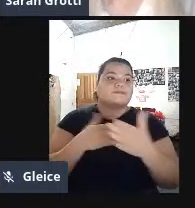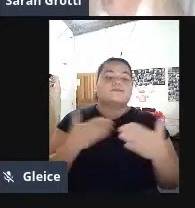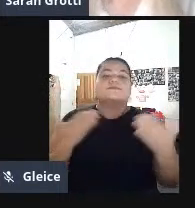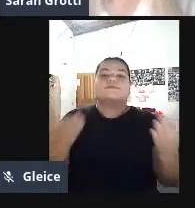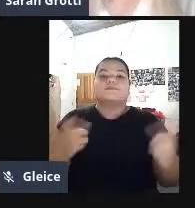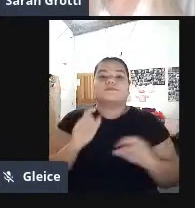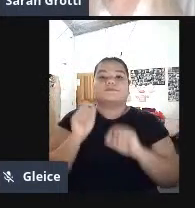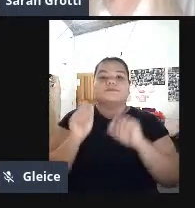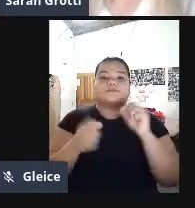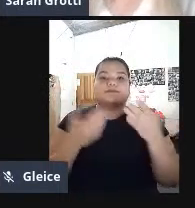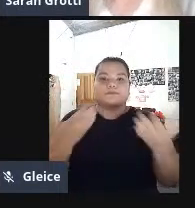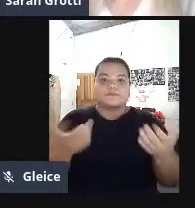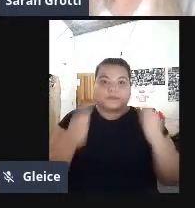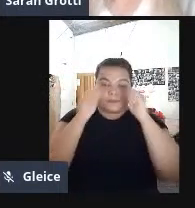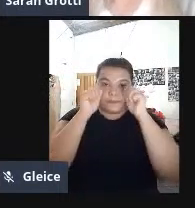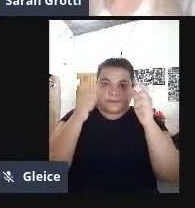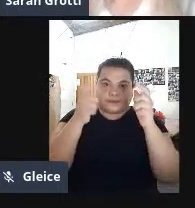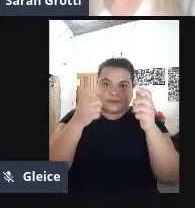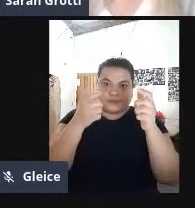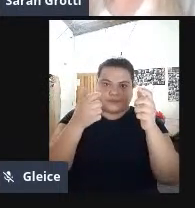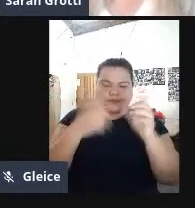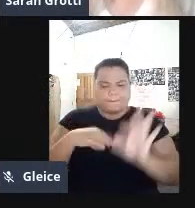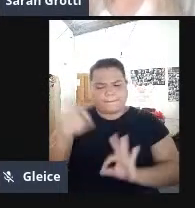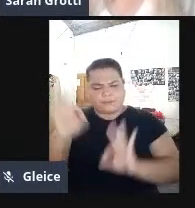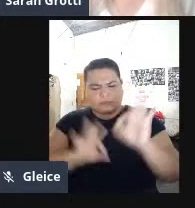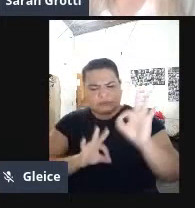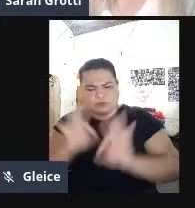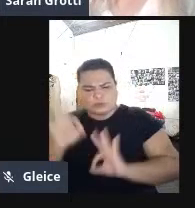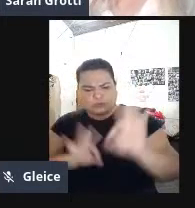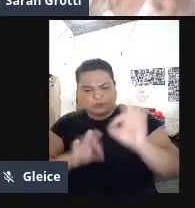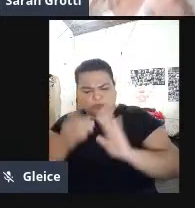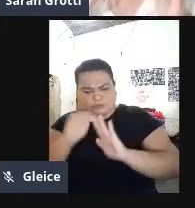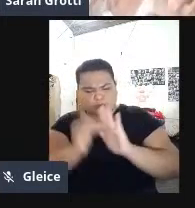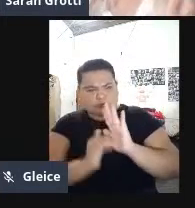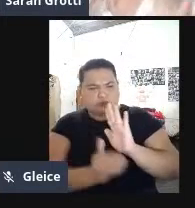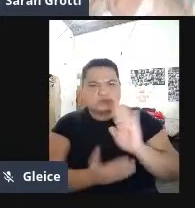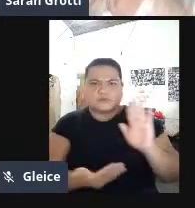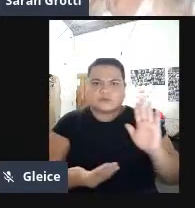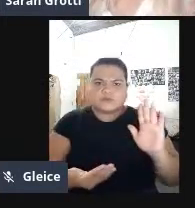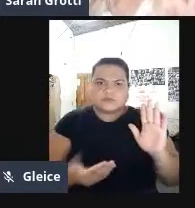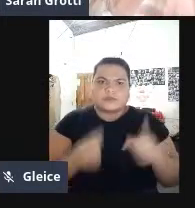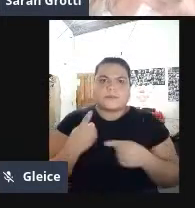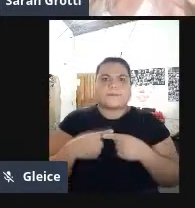na hora de preparar um plano, né? Porque no